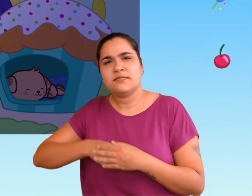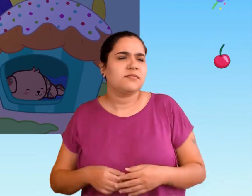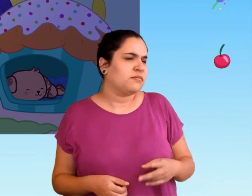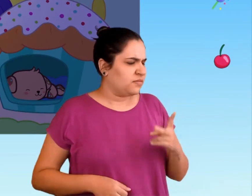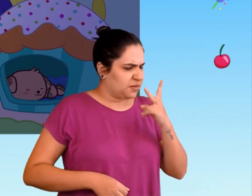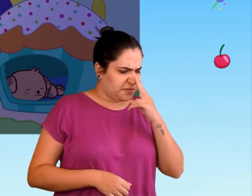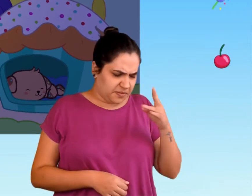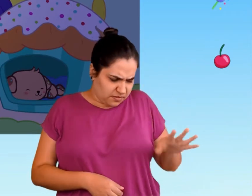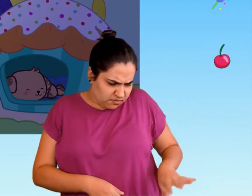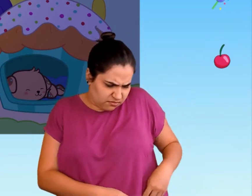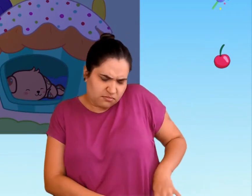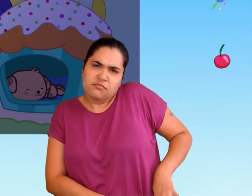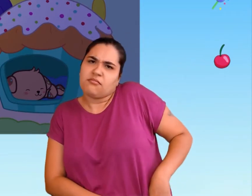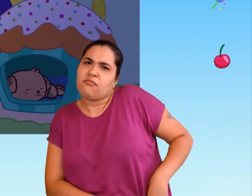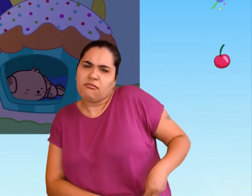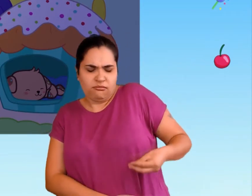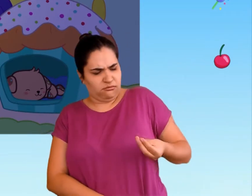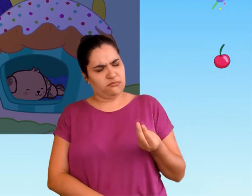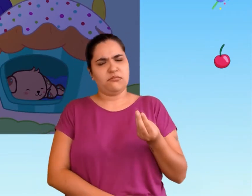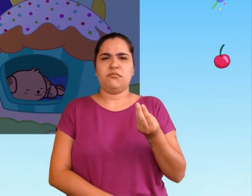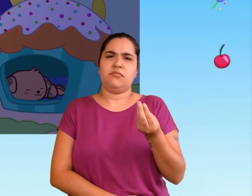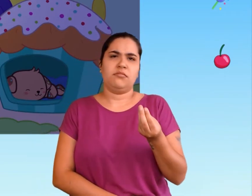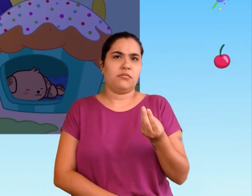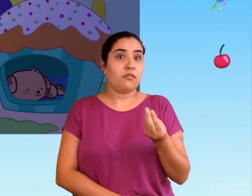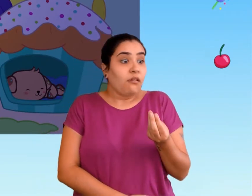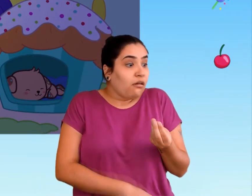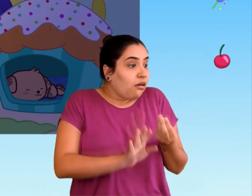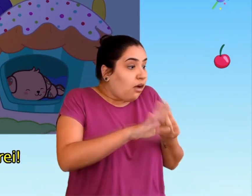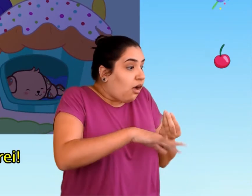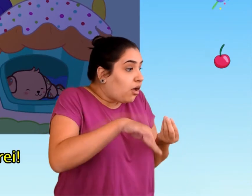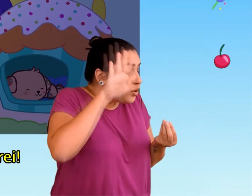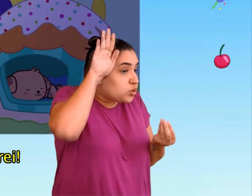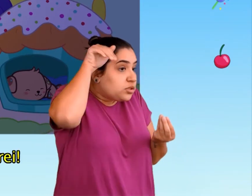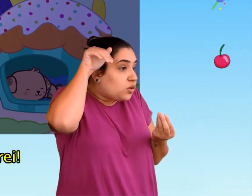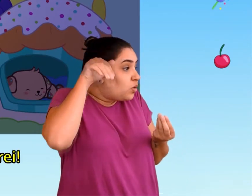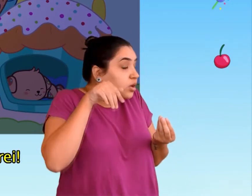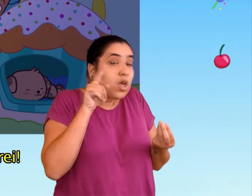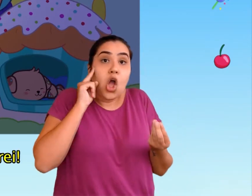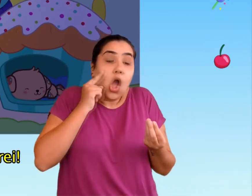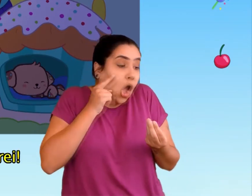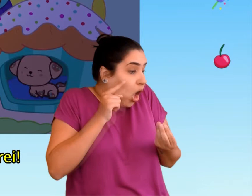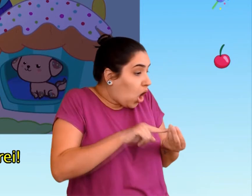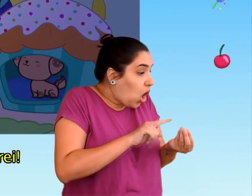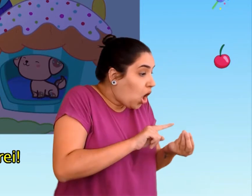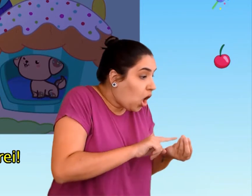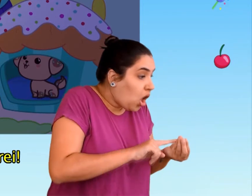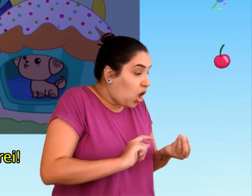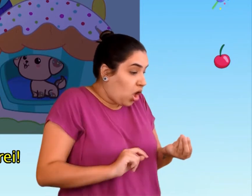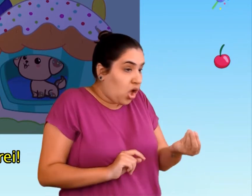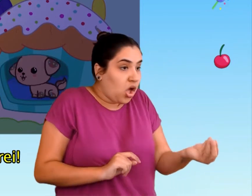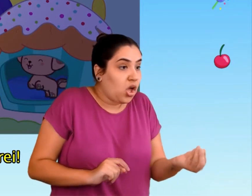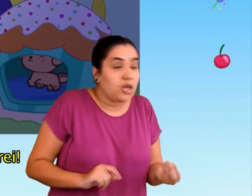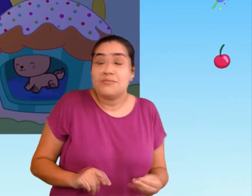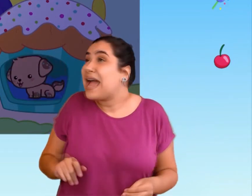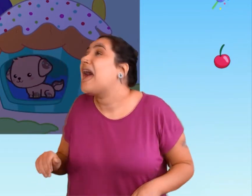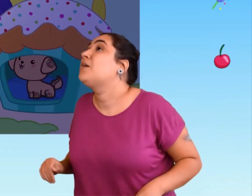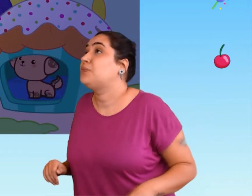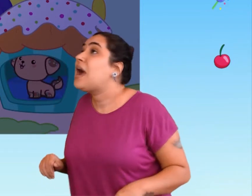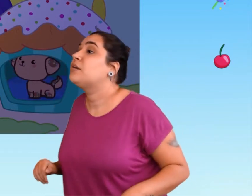Ei, parece que tem alguma coisa dentro do meu bolso. Doce Cookie, olha só o que eu encontrei.